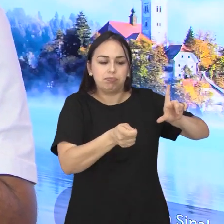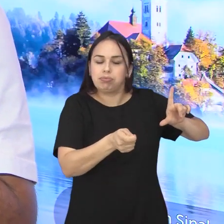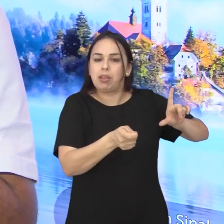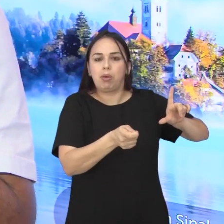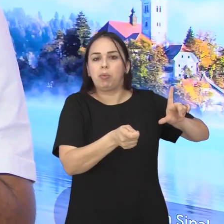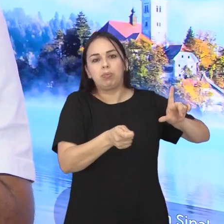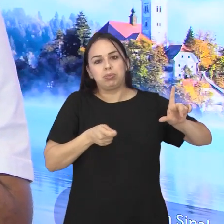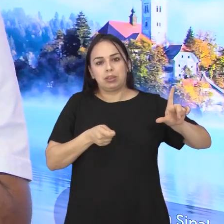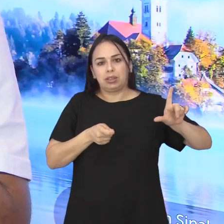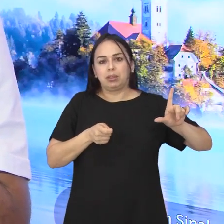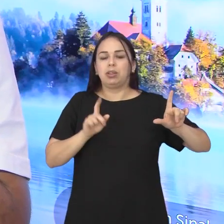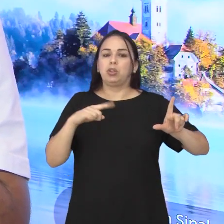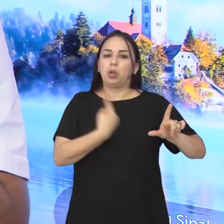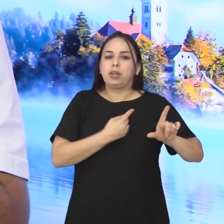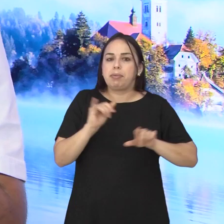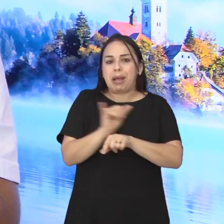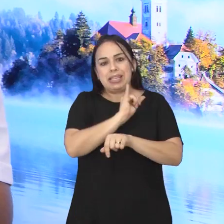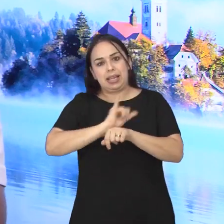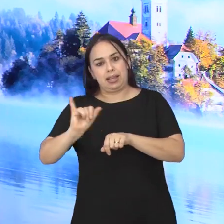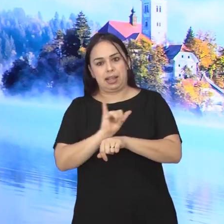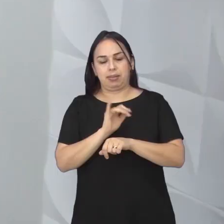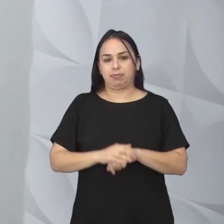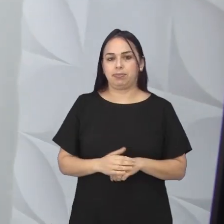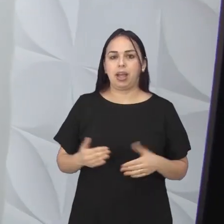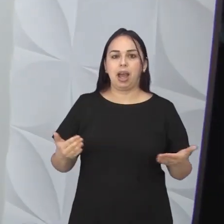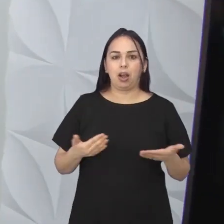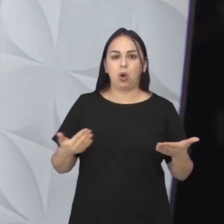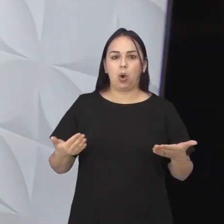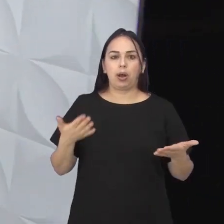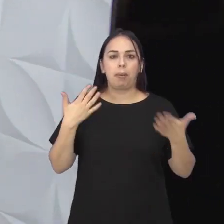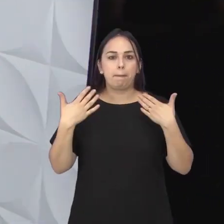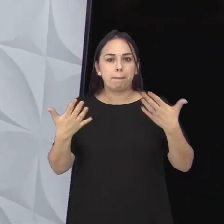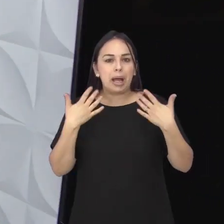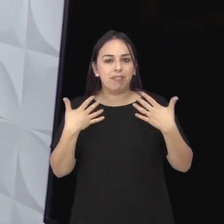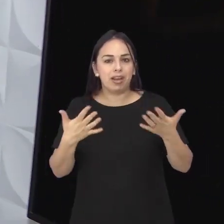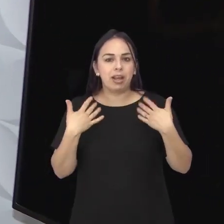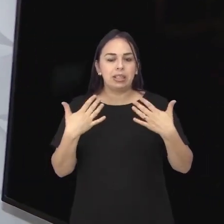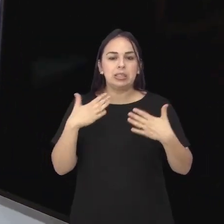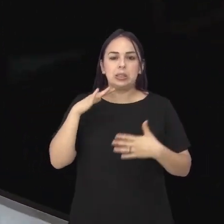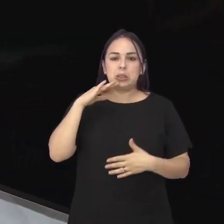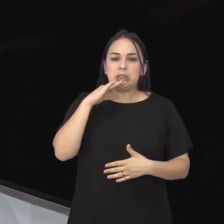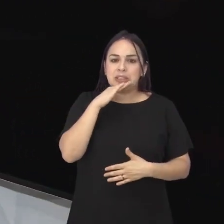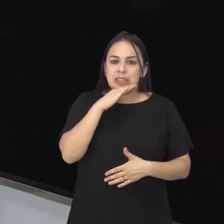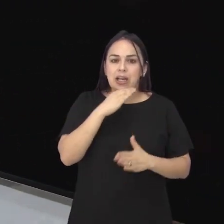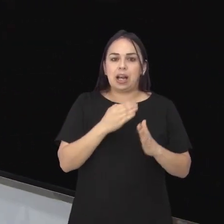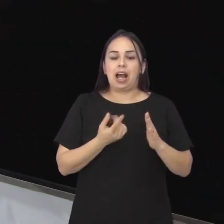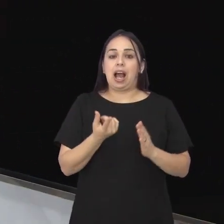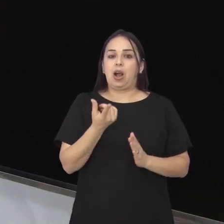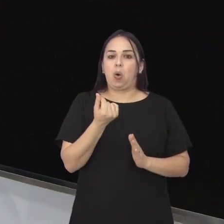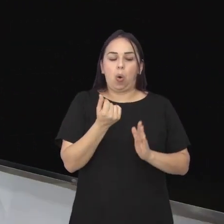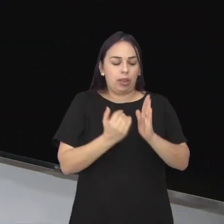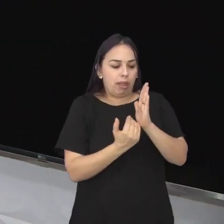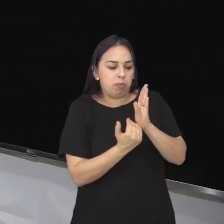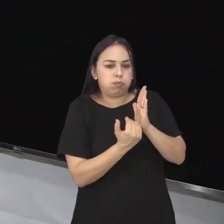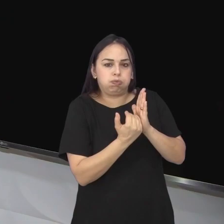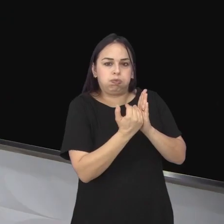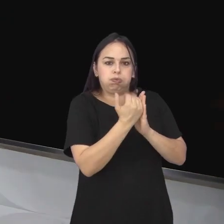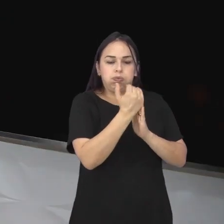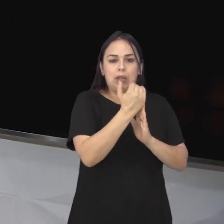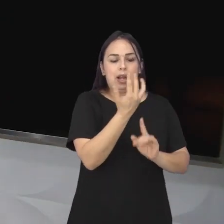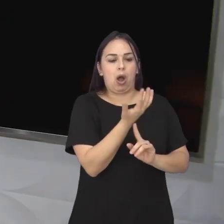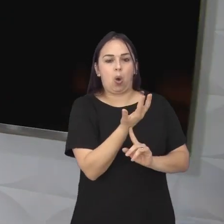tomada, né? A gente toma todas essas precauções aí. Agora no verão, a conta de energia costuma subir para muita gente.